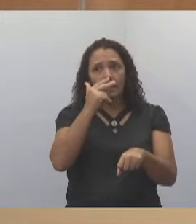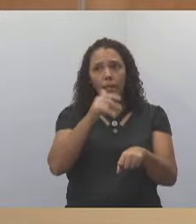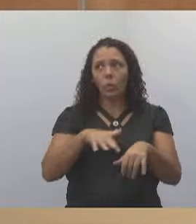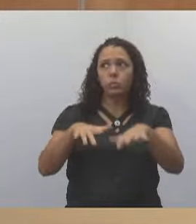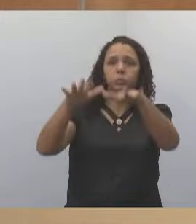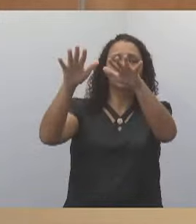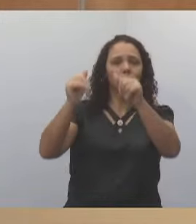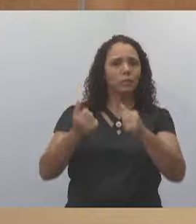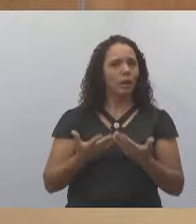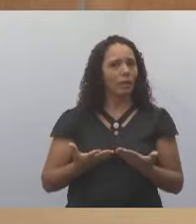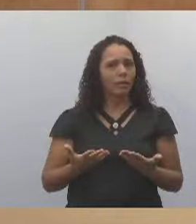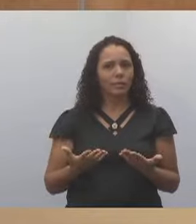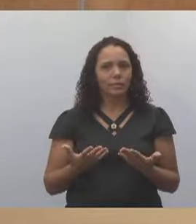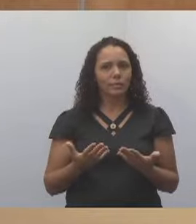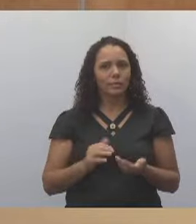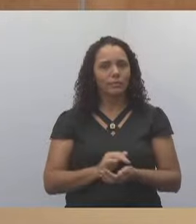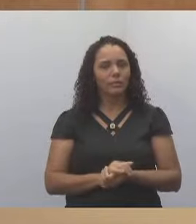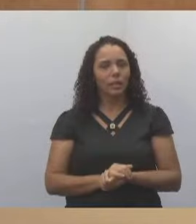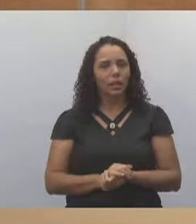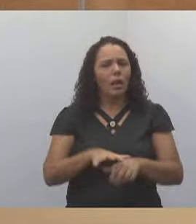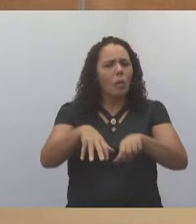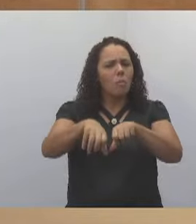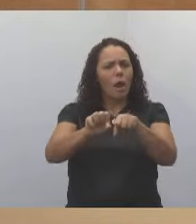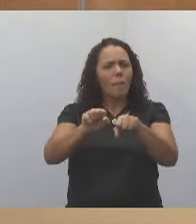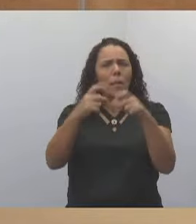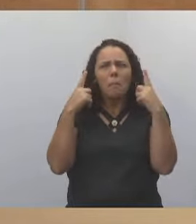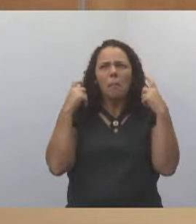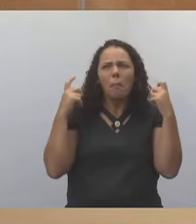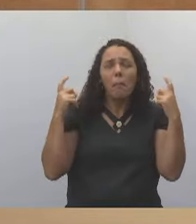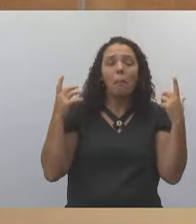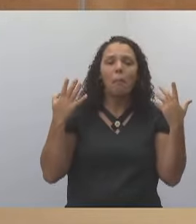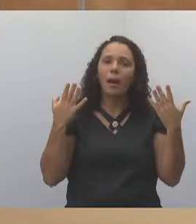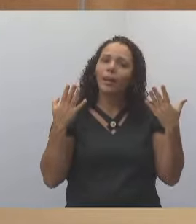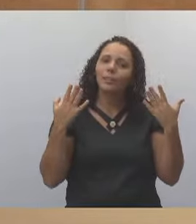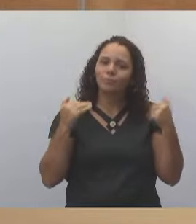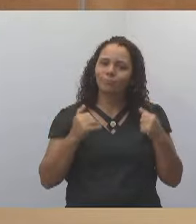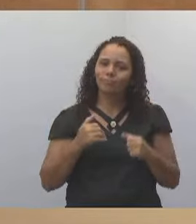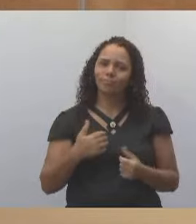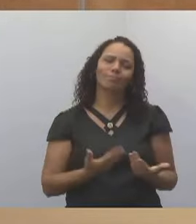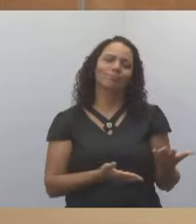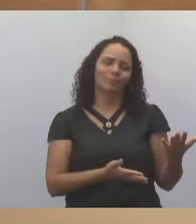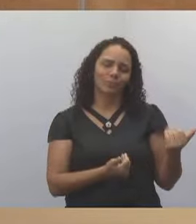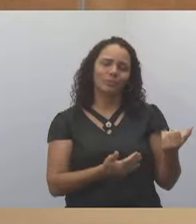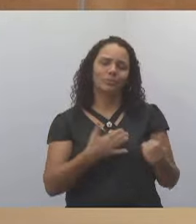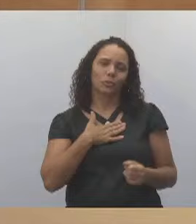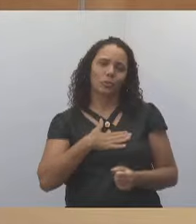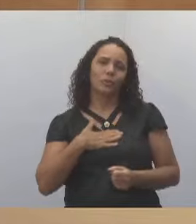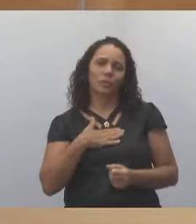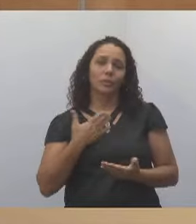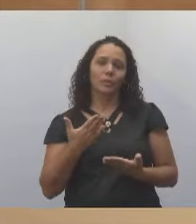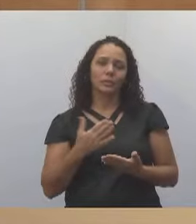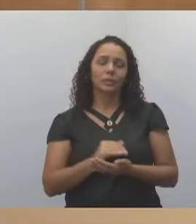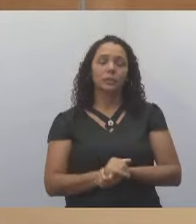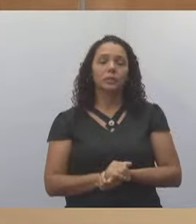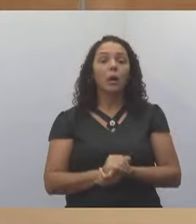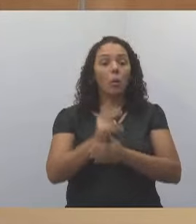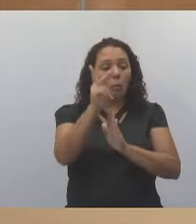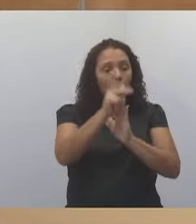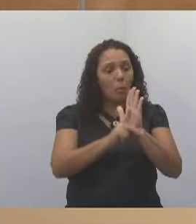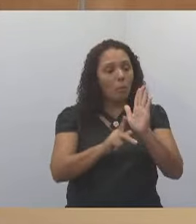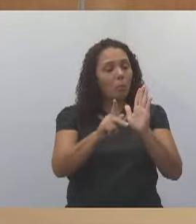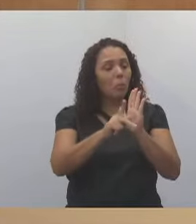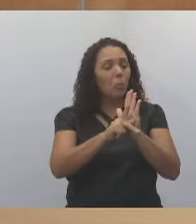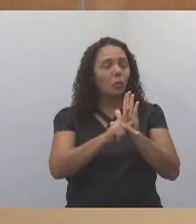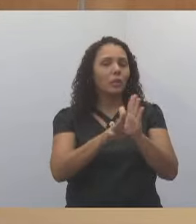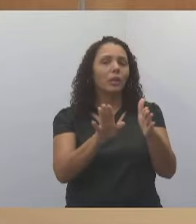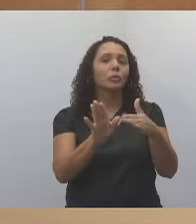que vai atender as necessidades que a gente sofre, porque donos de restaurantes sofrem, não tem sossego no